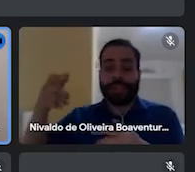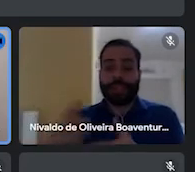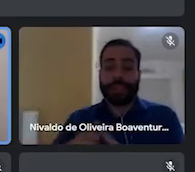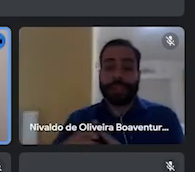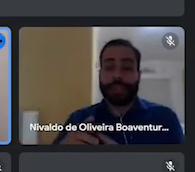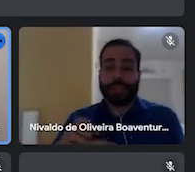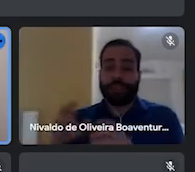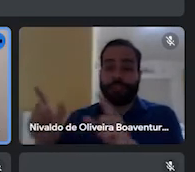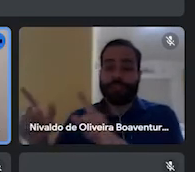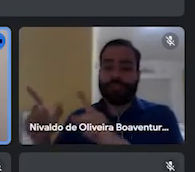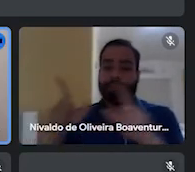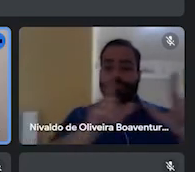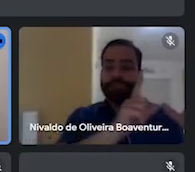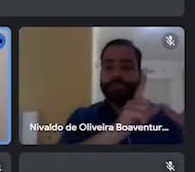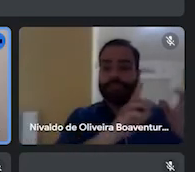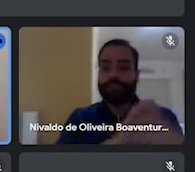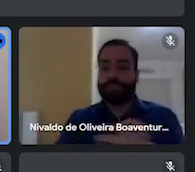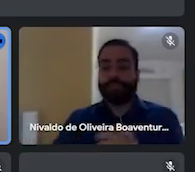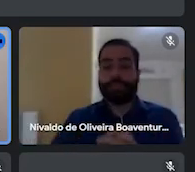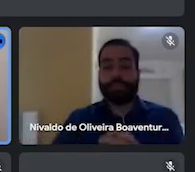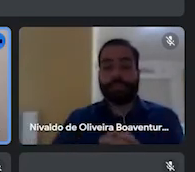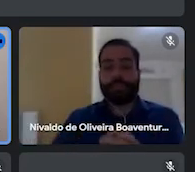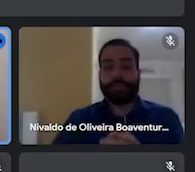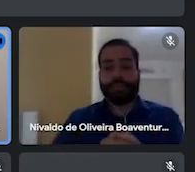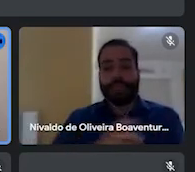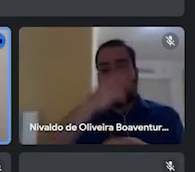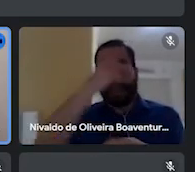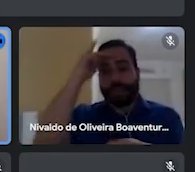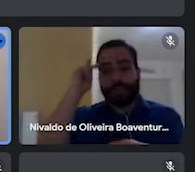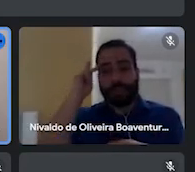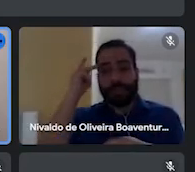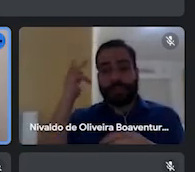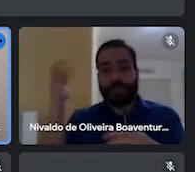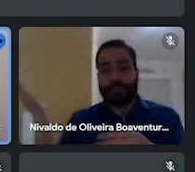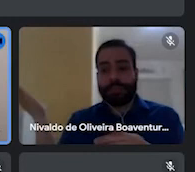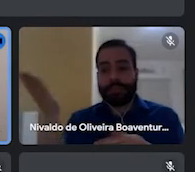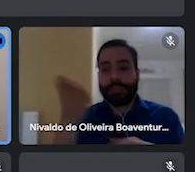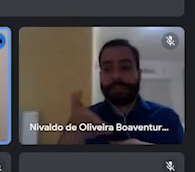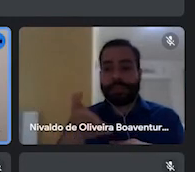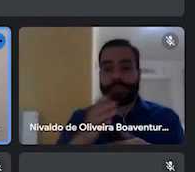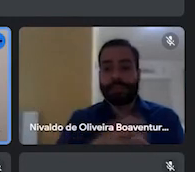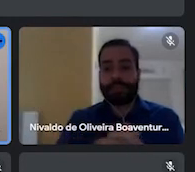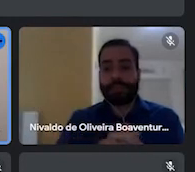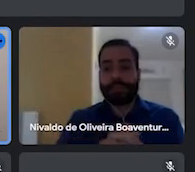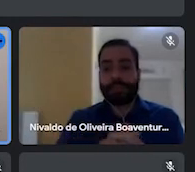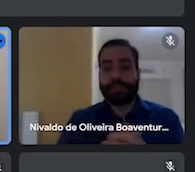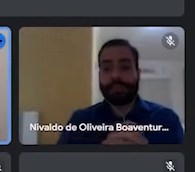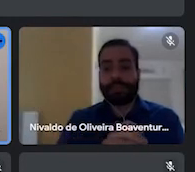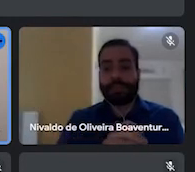No dia que o pessoal foi receber a rede,